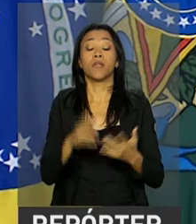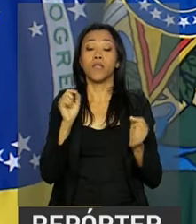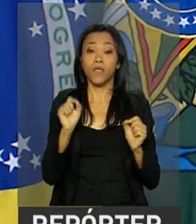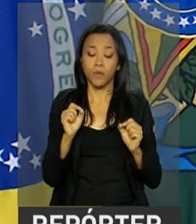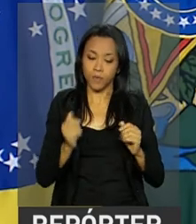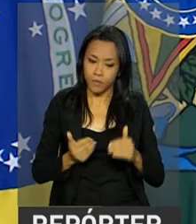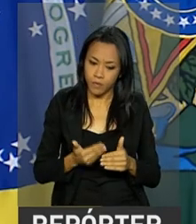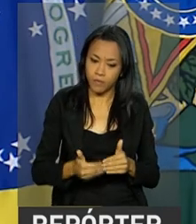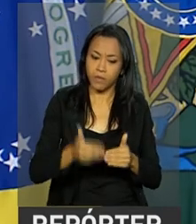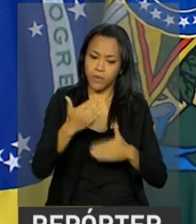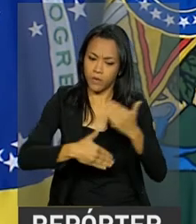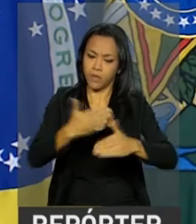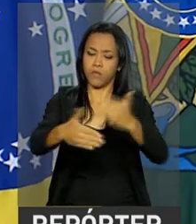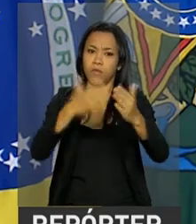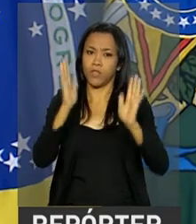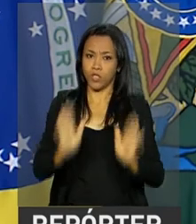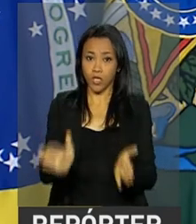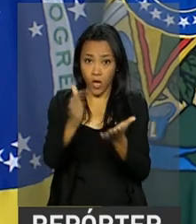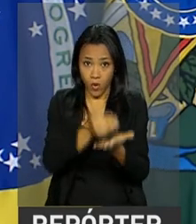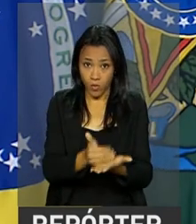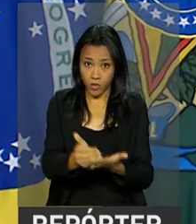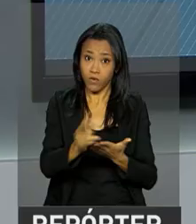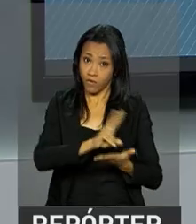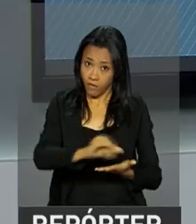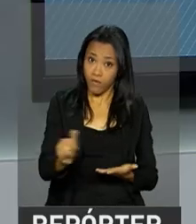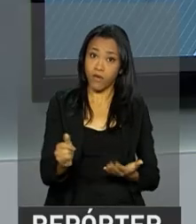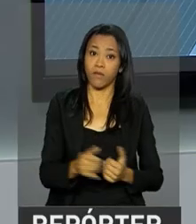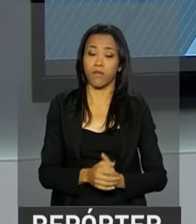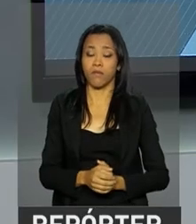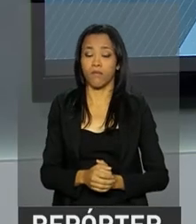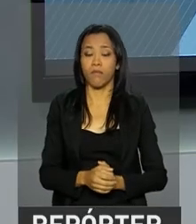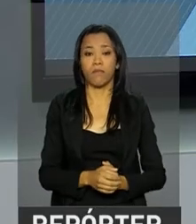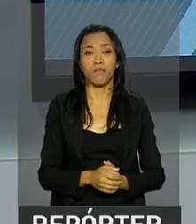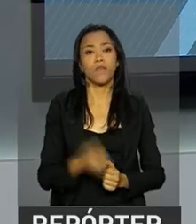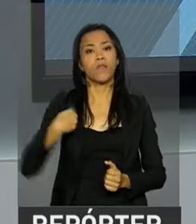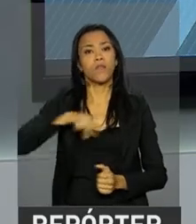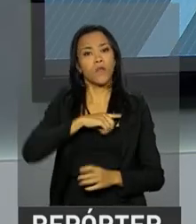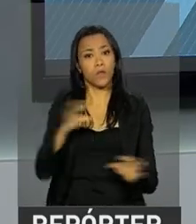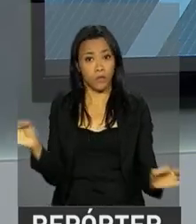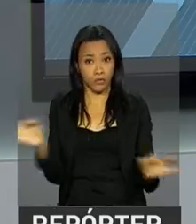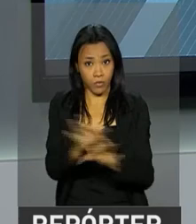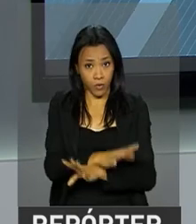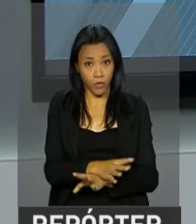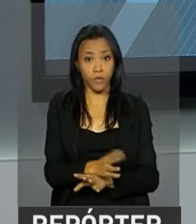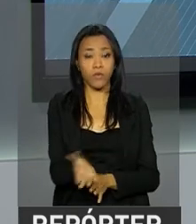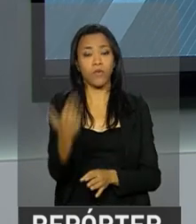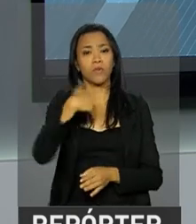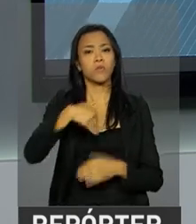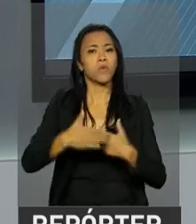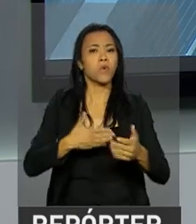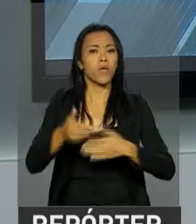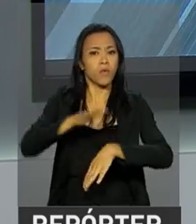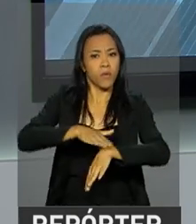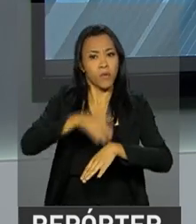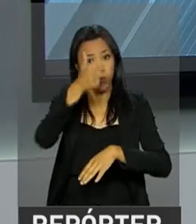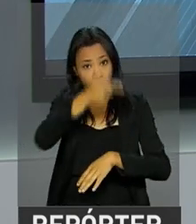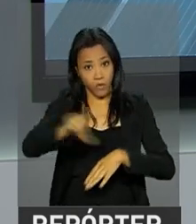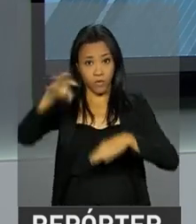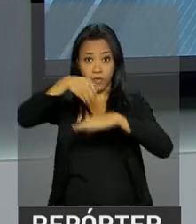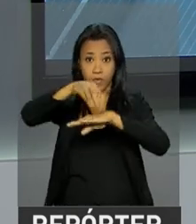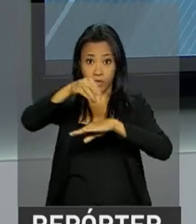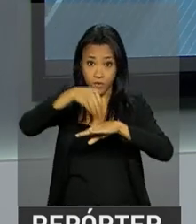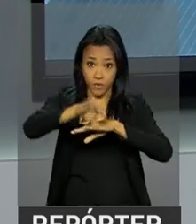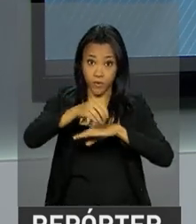que começou a virar repórter ibérica por aqui voltamos a qualquer momento com outras